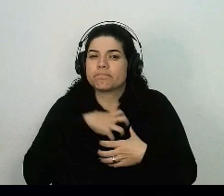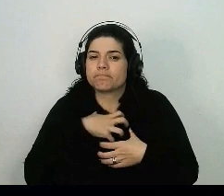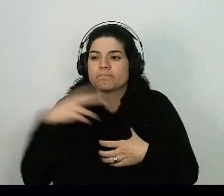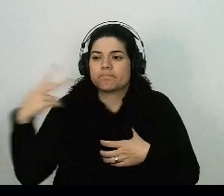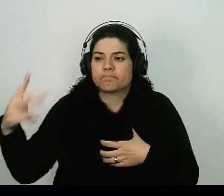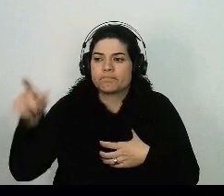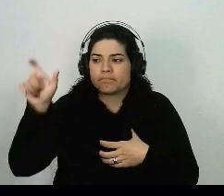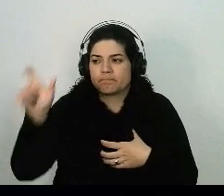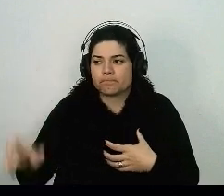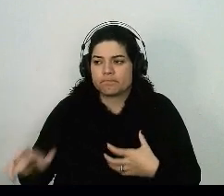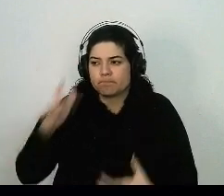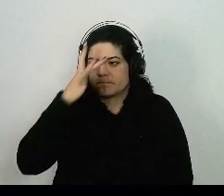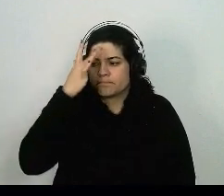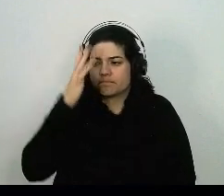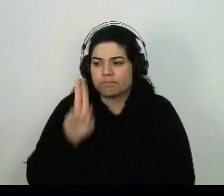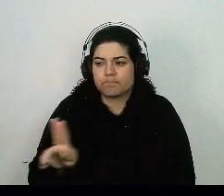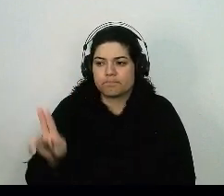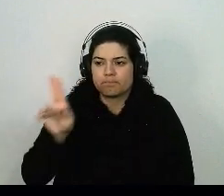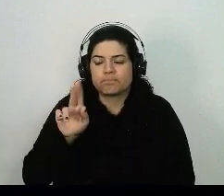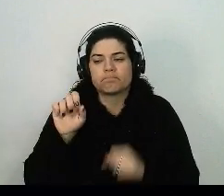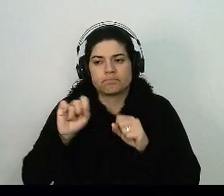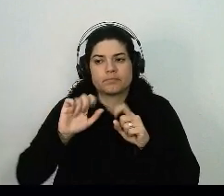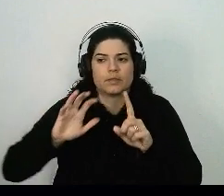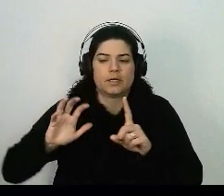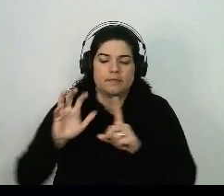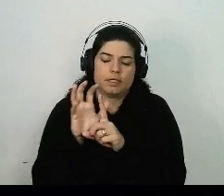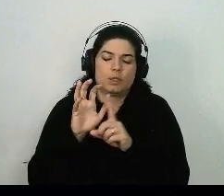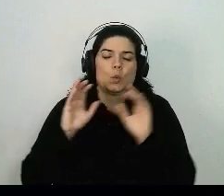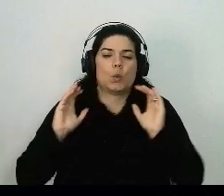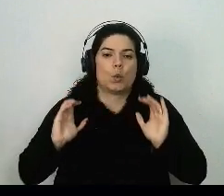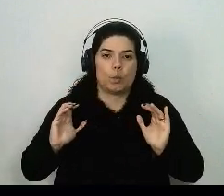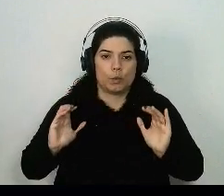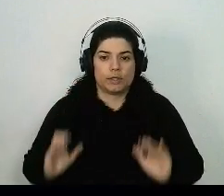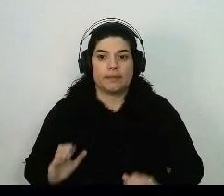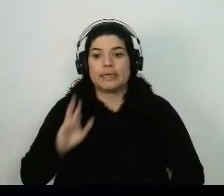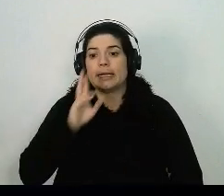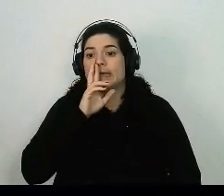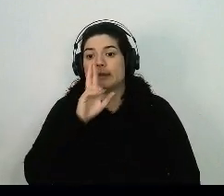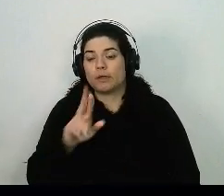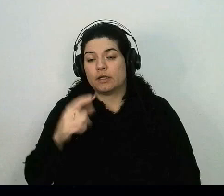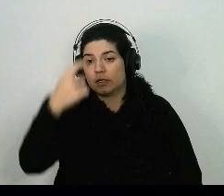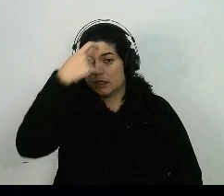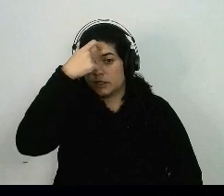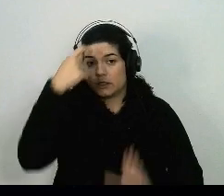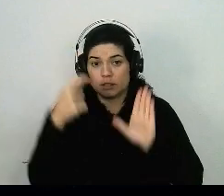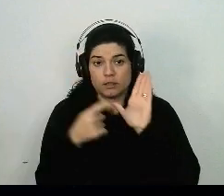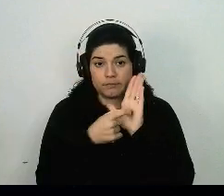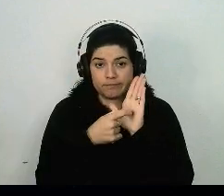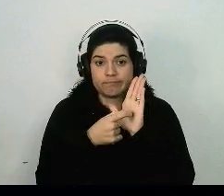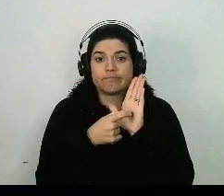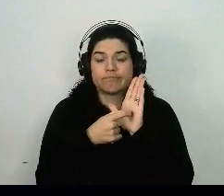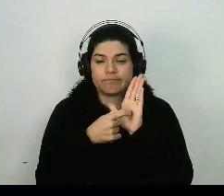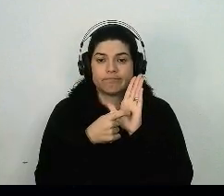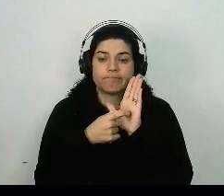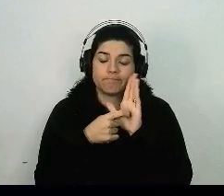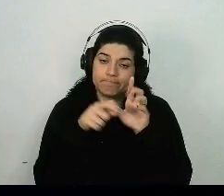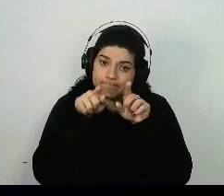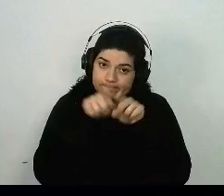podem afetar o comportamento da resposta da inteligência artificial. Também, beleza.